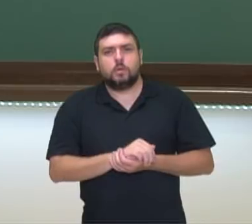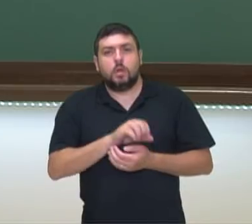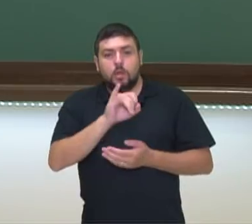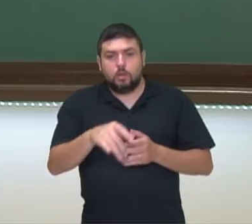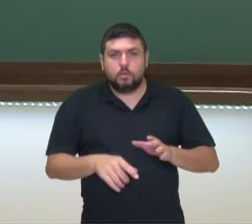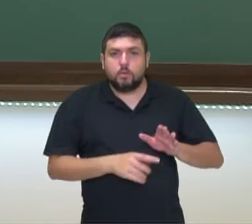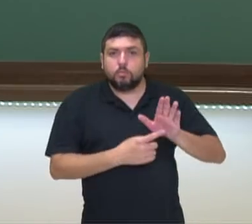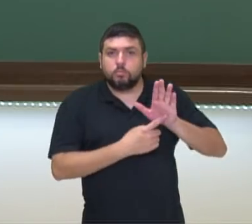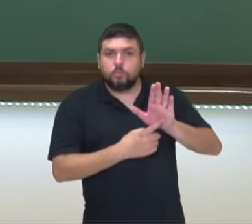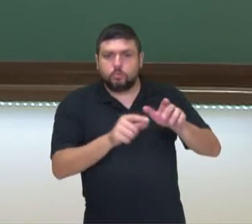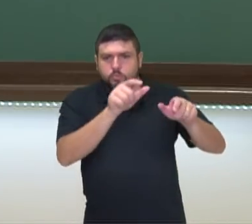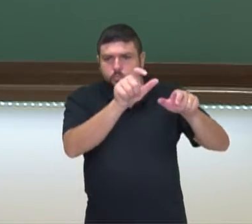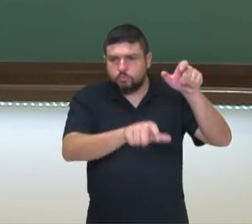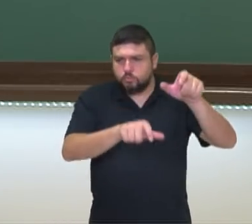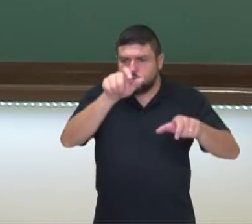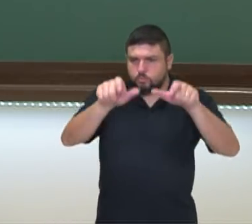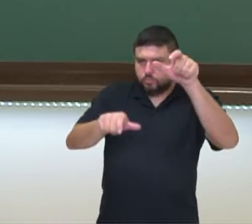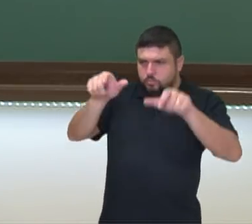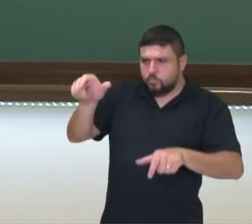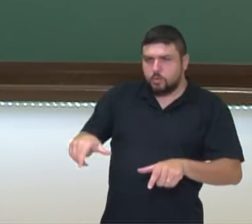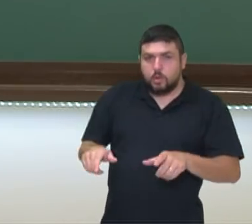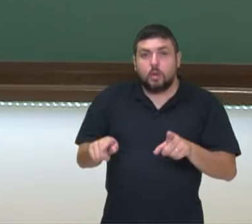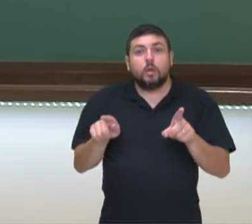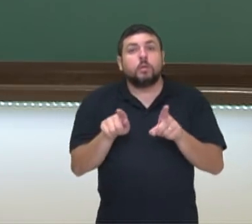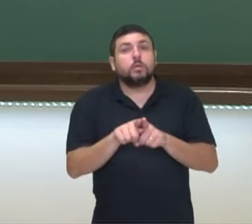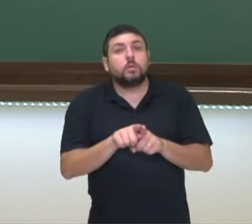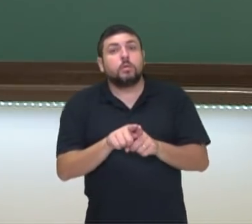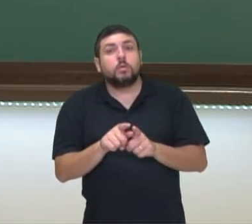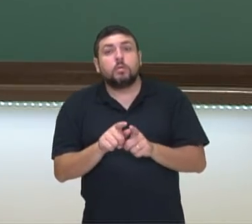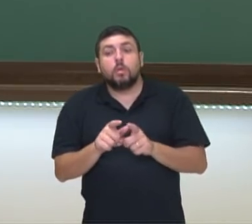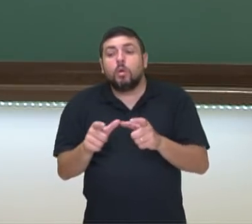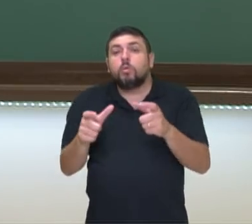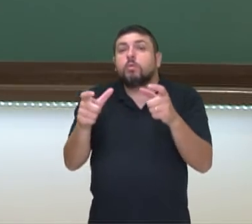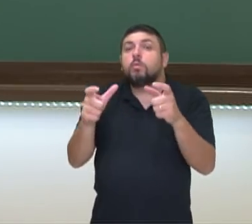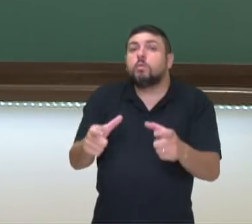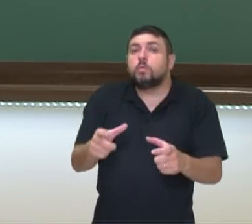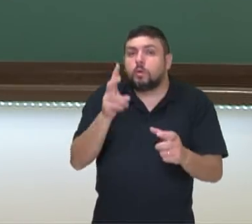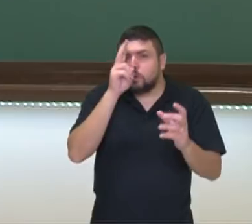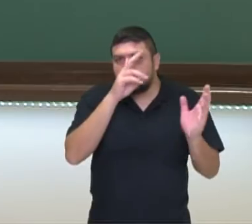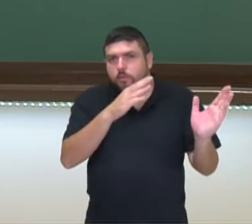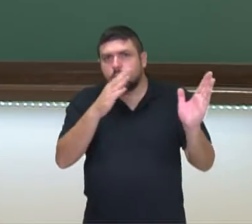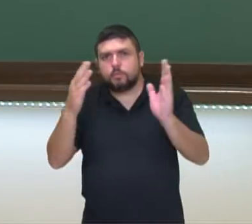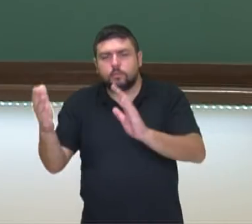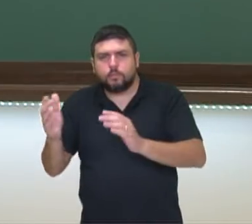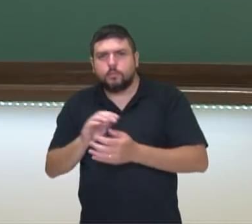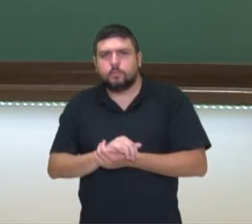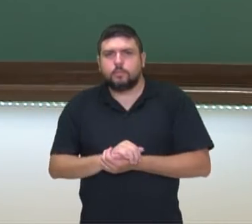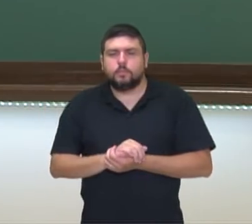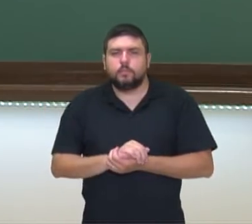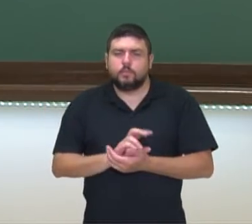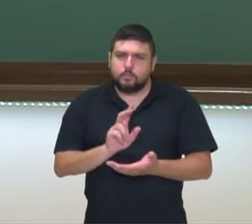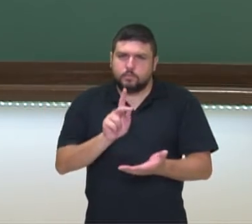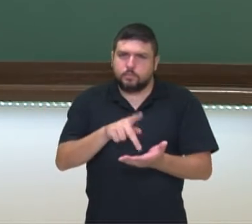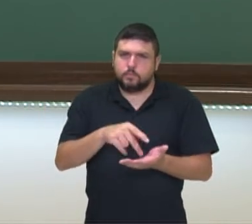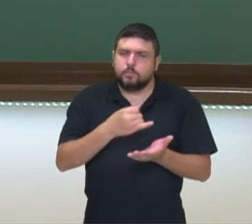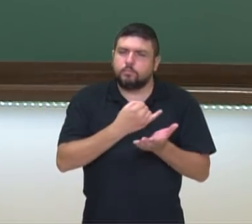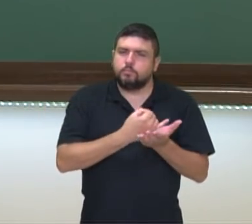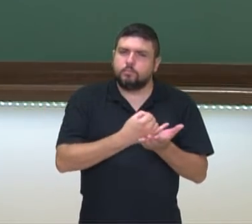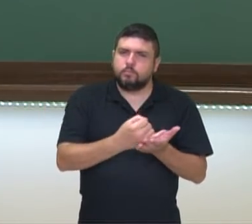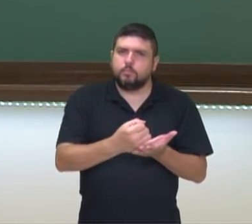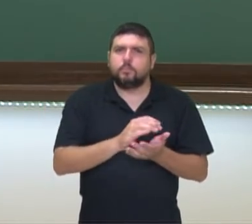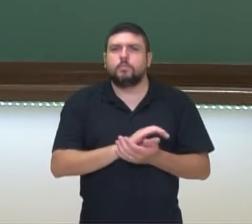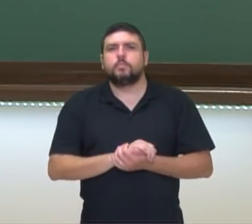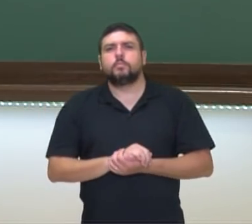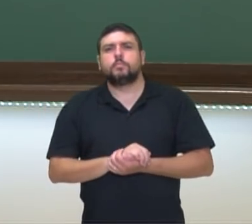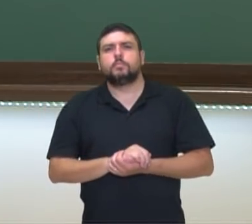os personagens e os locais onde a história irá se passar. Então, realmente é uma apresentação do local